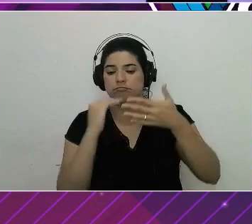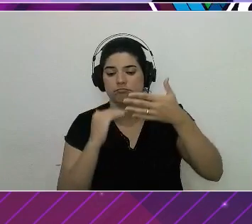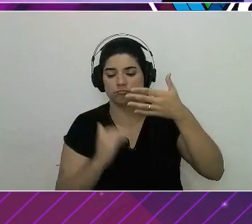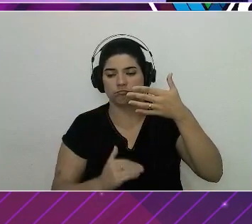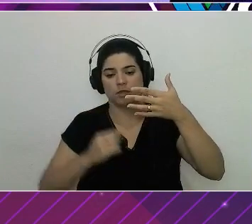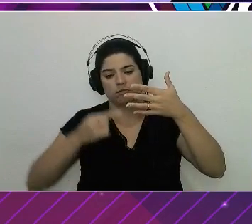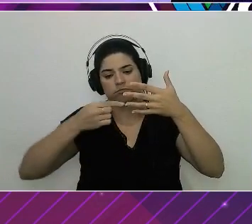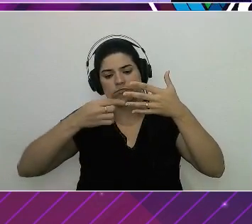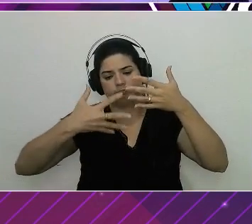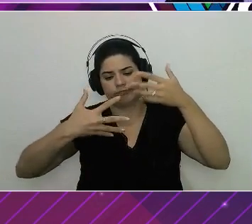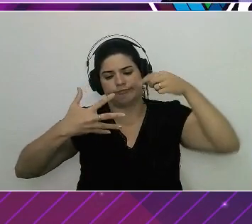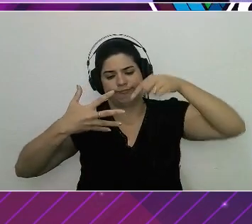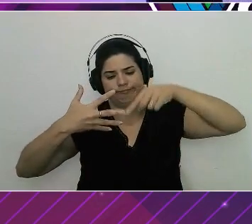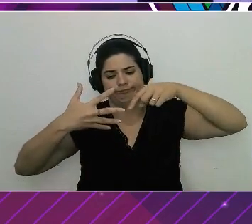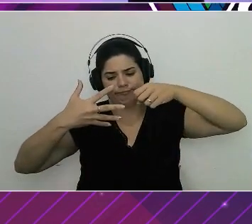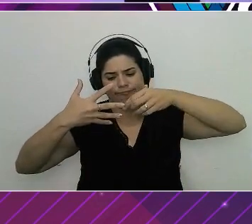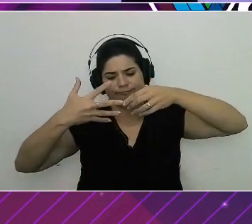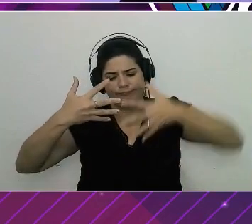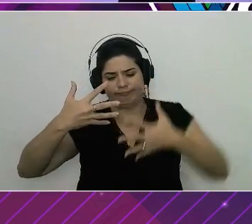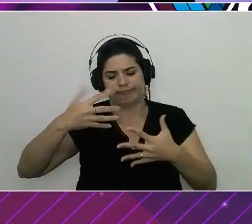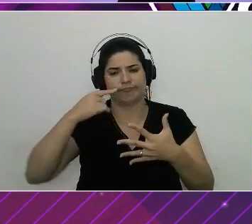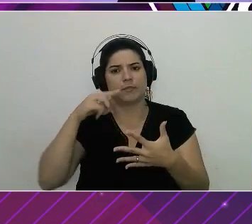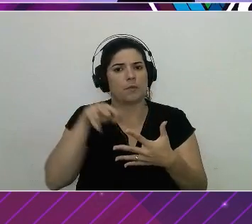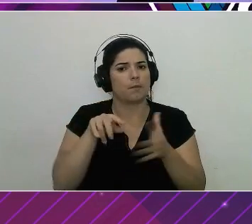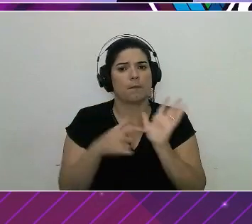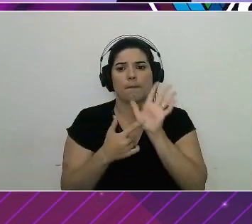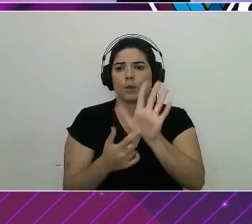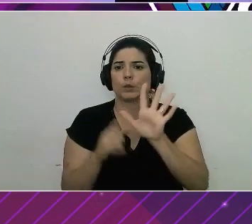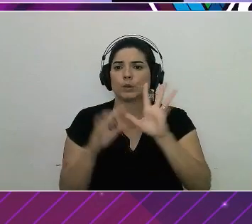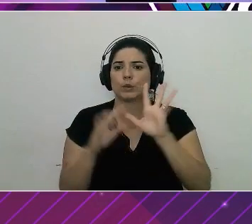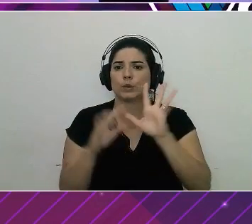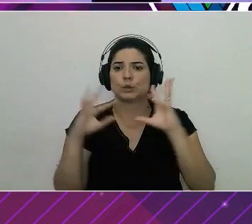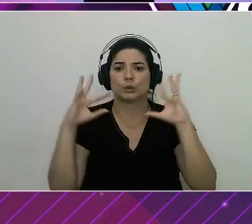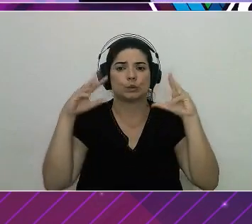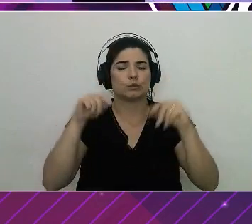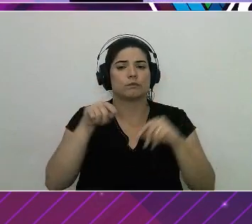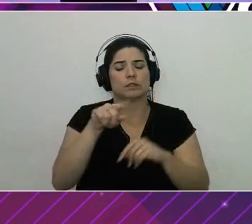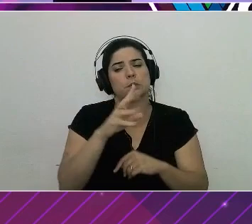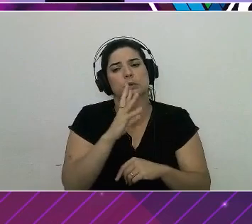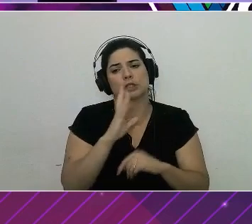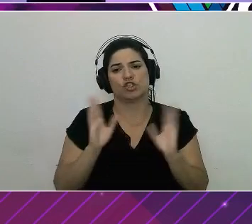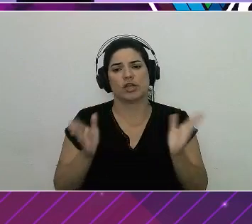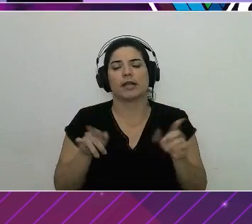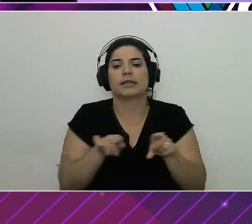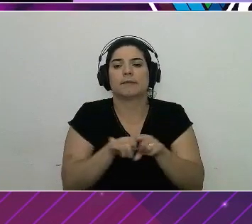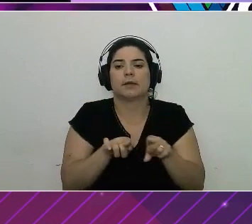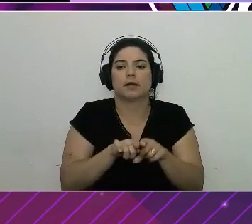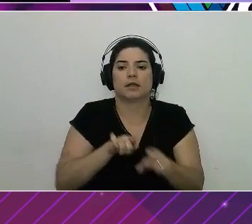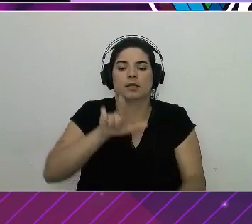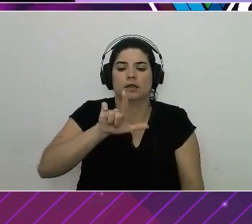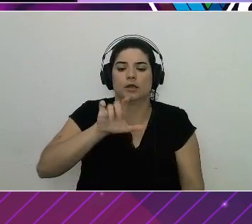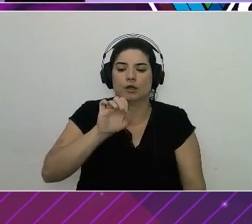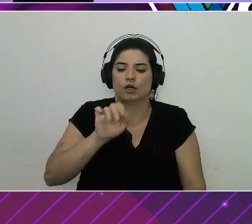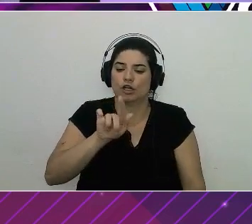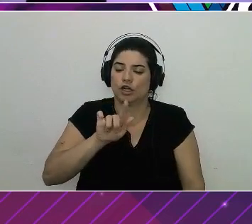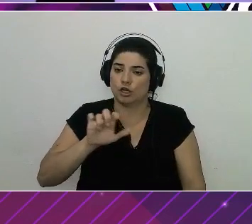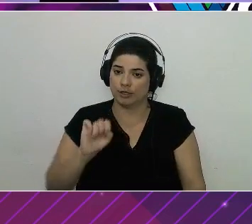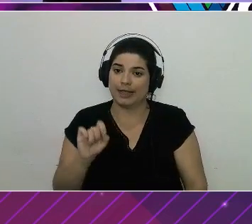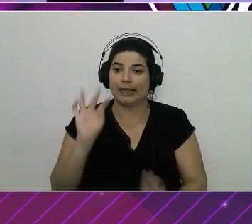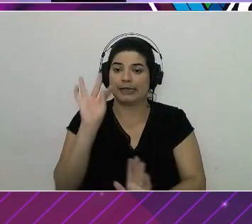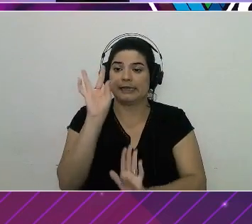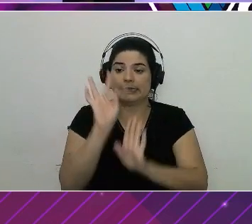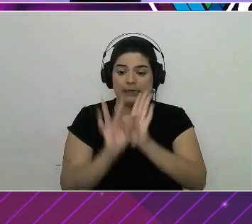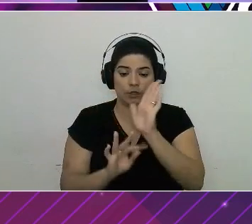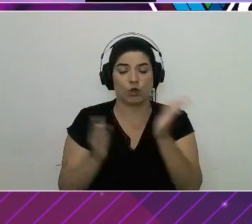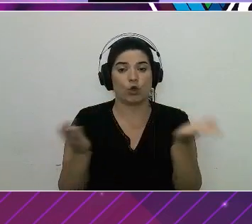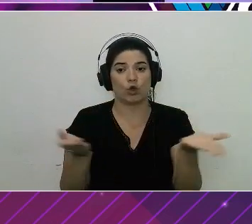ao longo dos seus microserviços, e o que vocês devem conhecer também os logs, que são logs textuais, onde a gente está tentando ver o